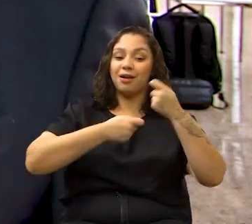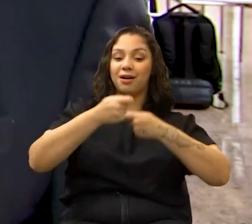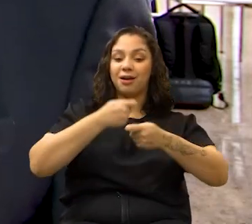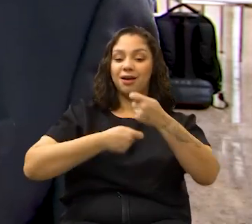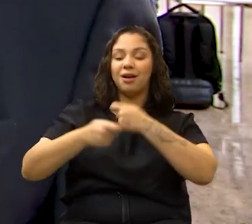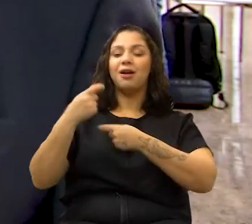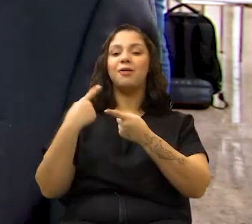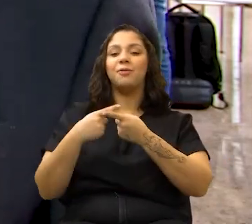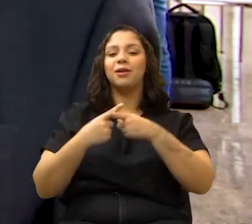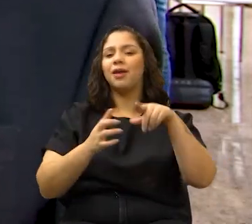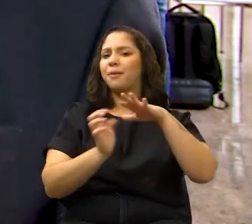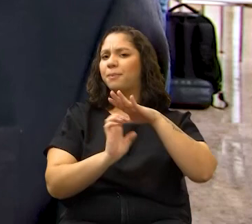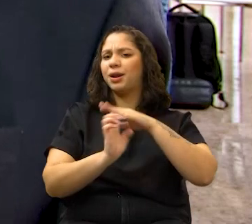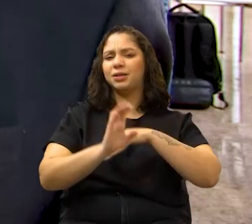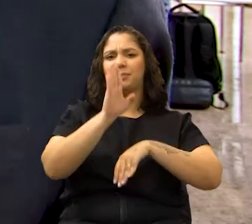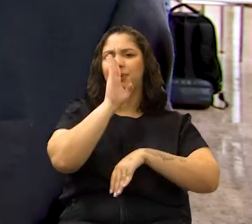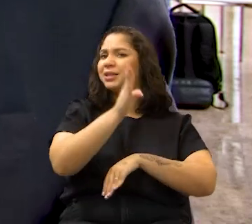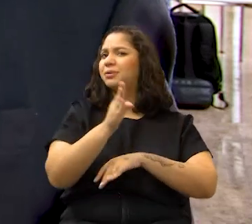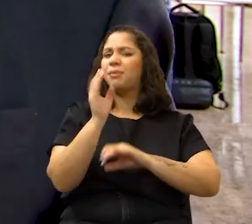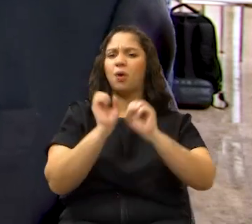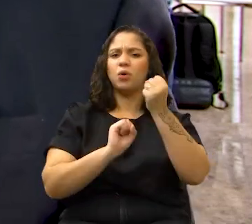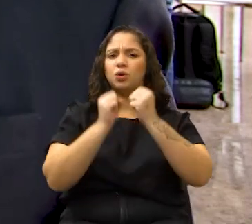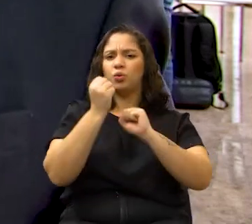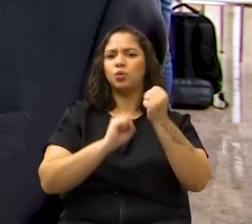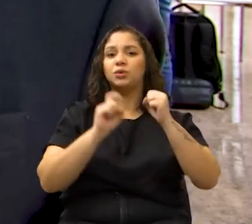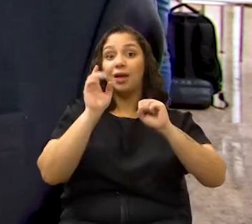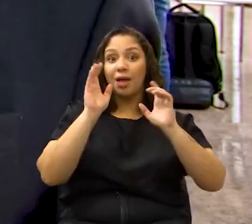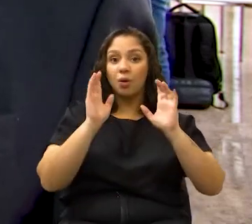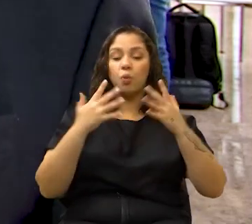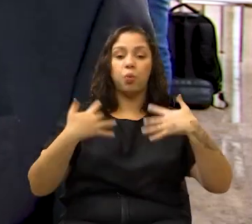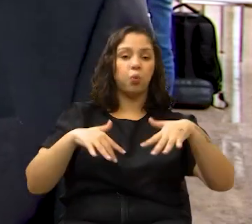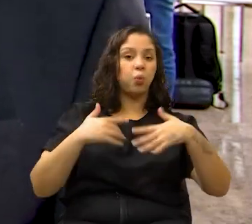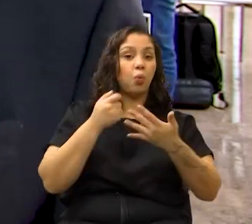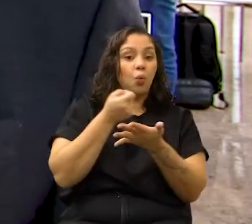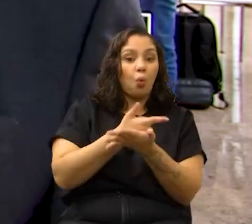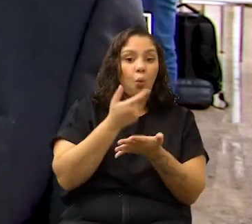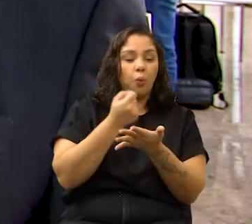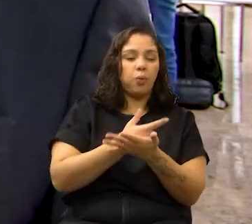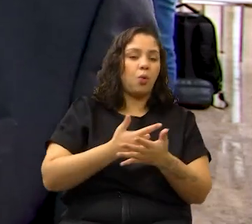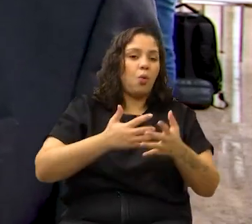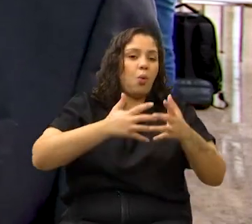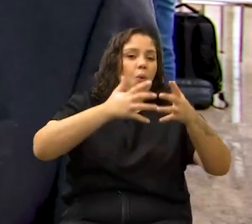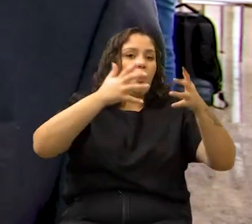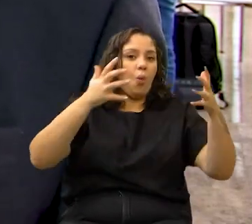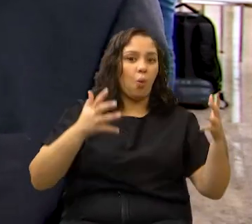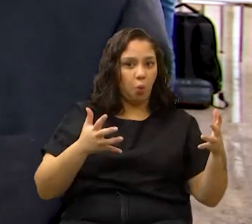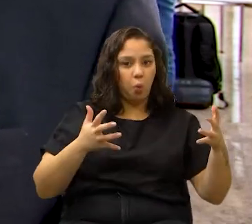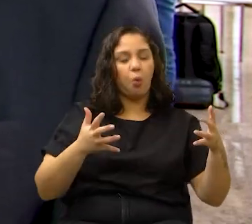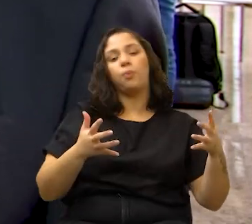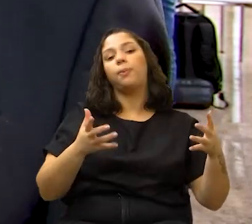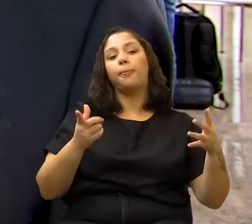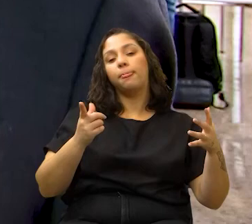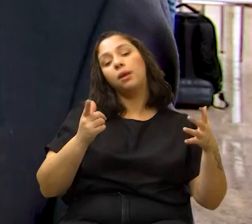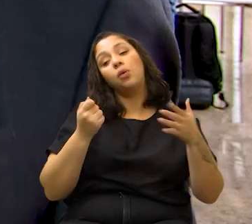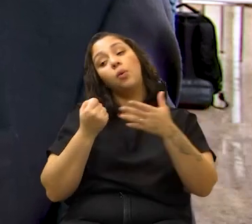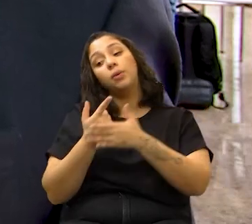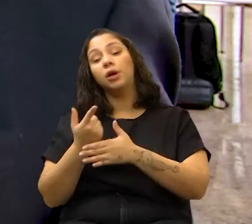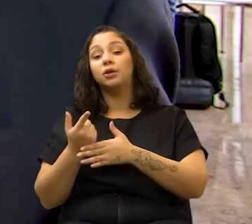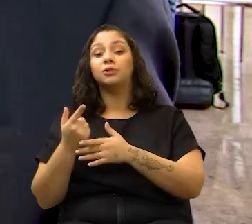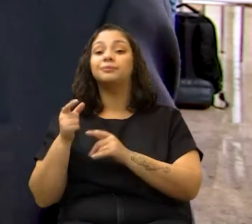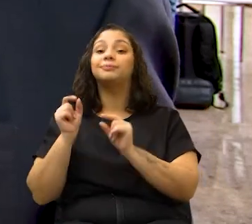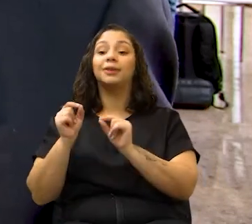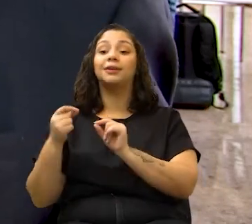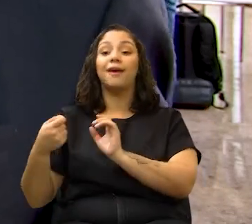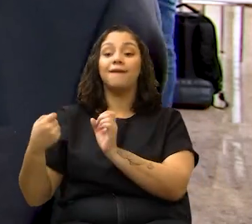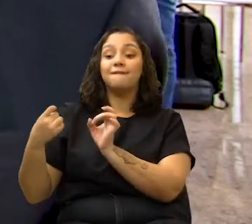as empresas, principalmente as indústrias, que são grandes compradores, compram volumes grandes, eles estão comprando de fornecedores